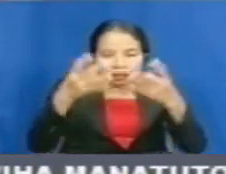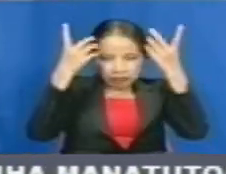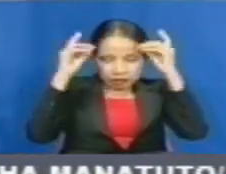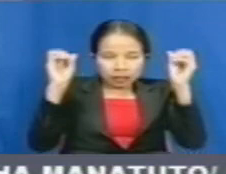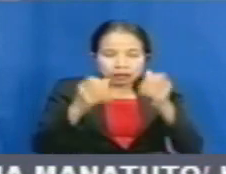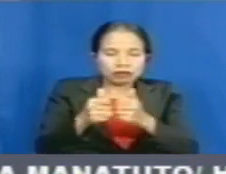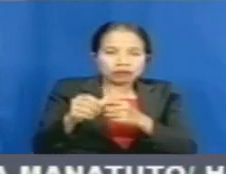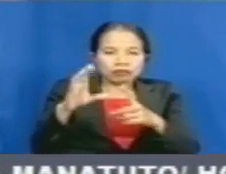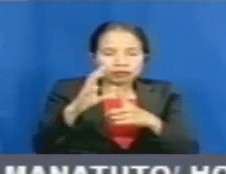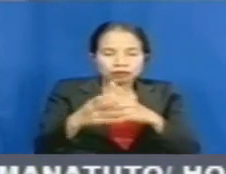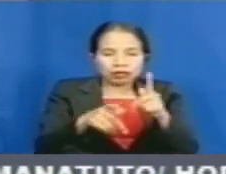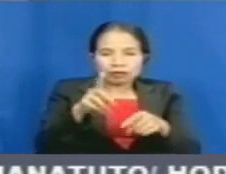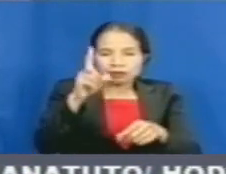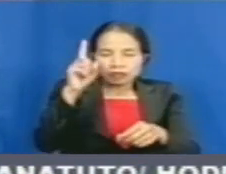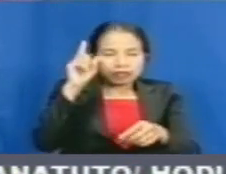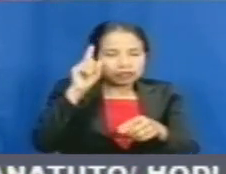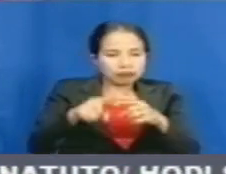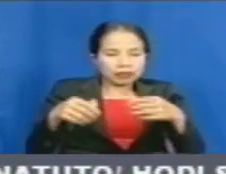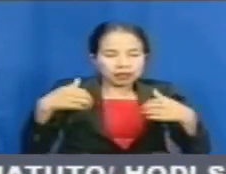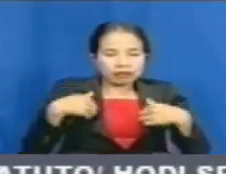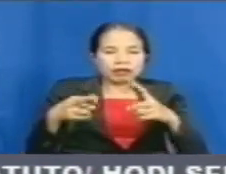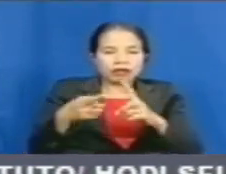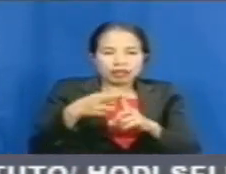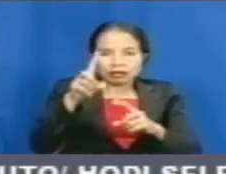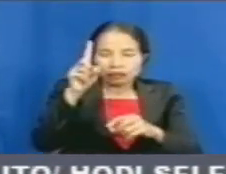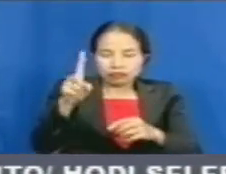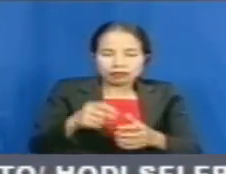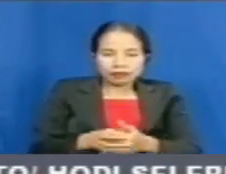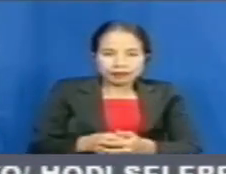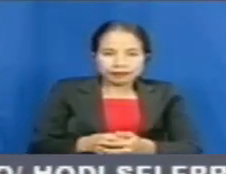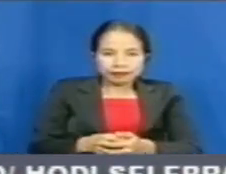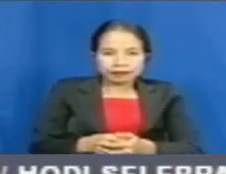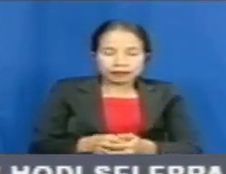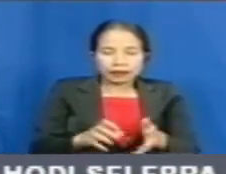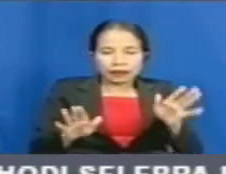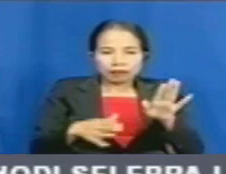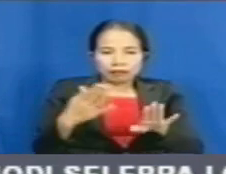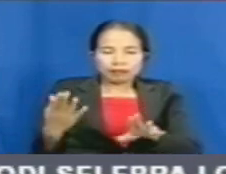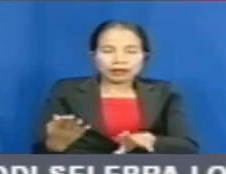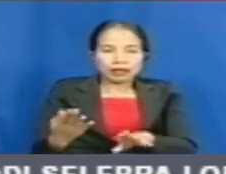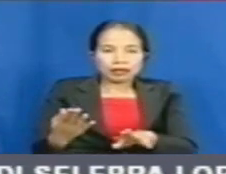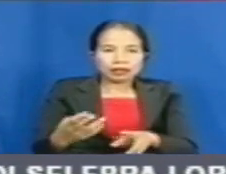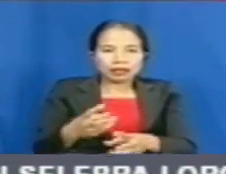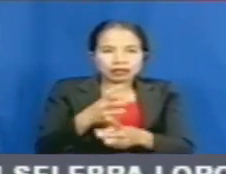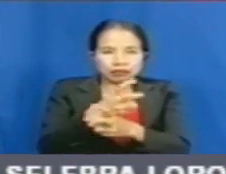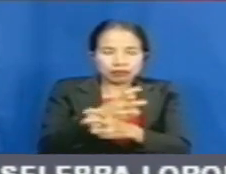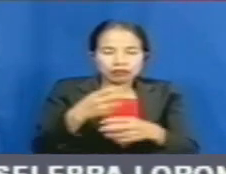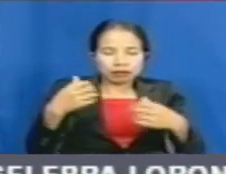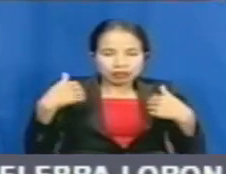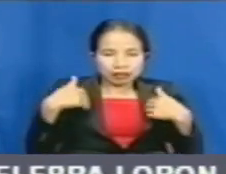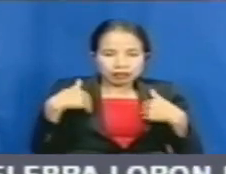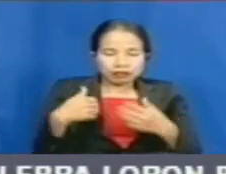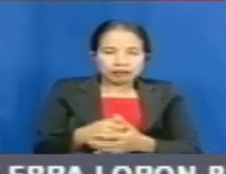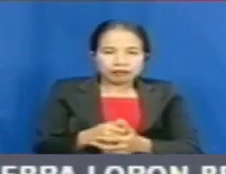tuir cultura no ema ida la bele iha raterua. Restos mortais ne pema ka iha hela,